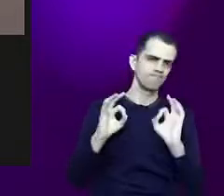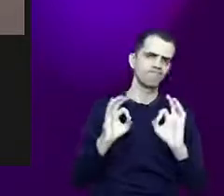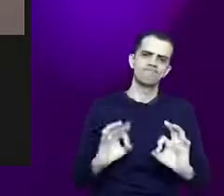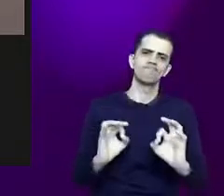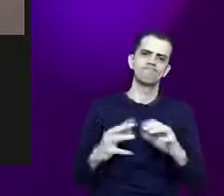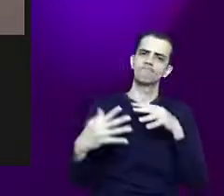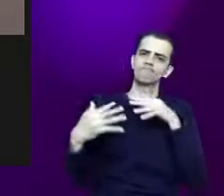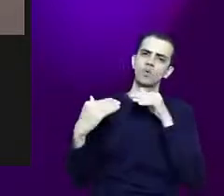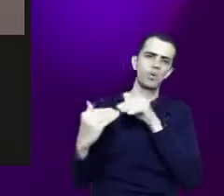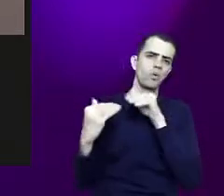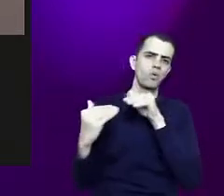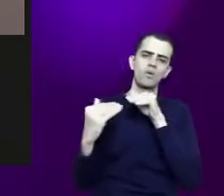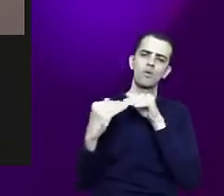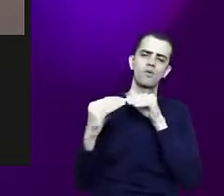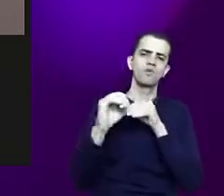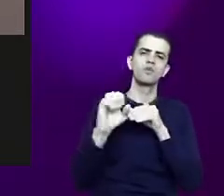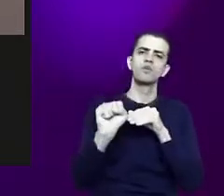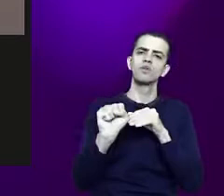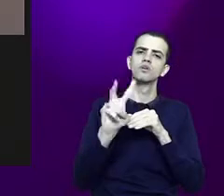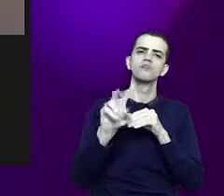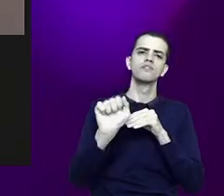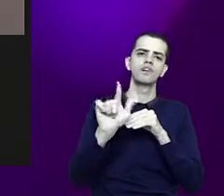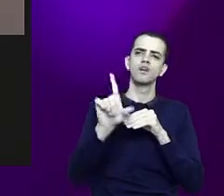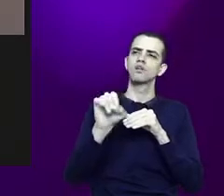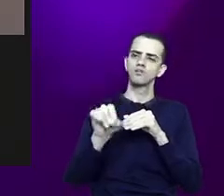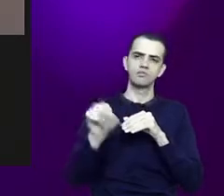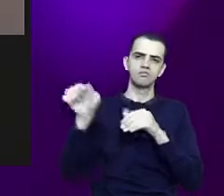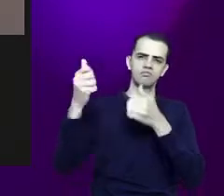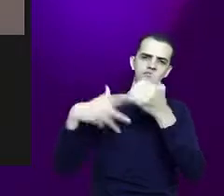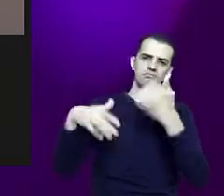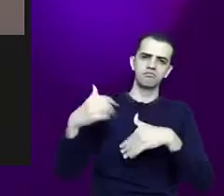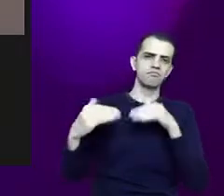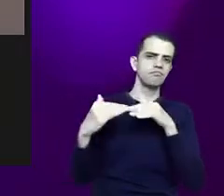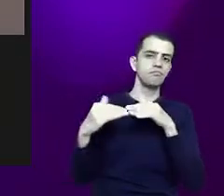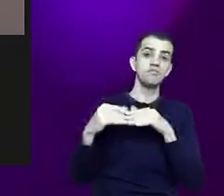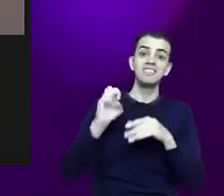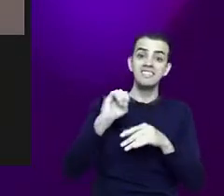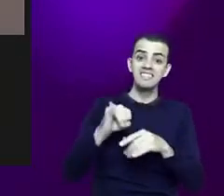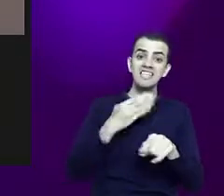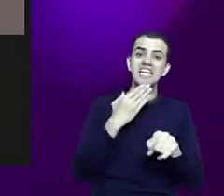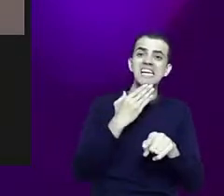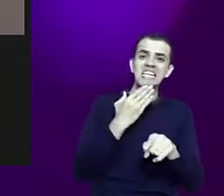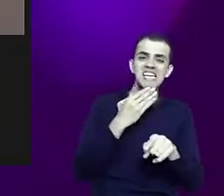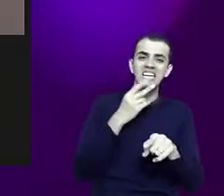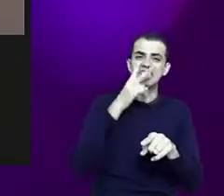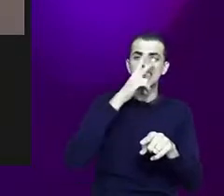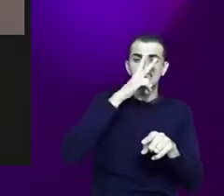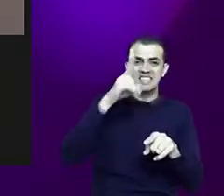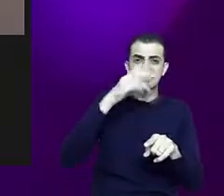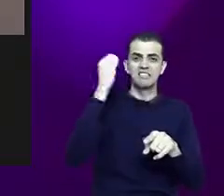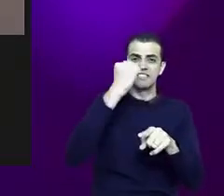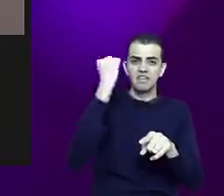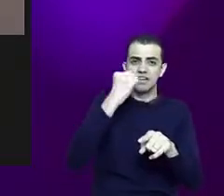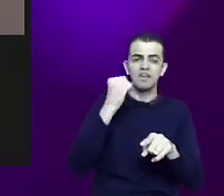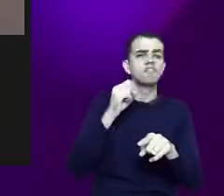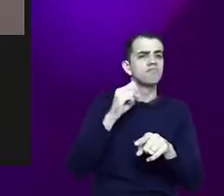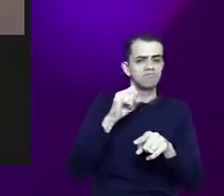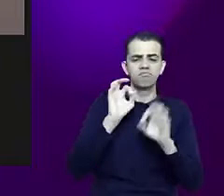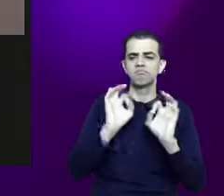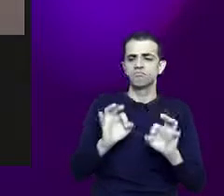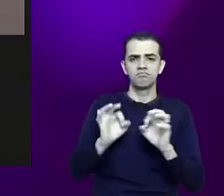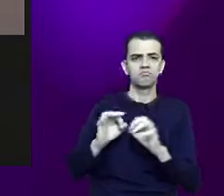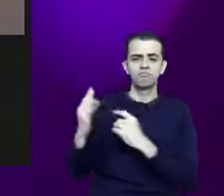o Oswaldo. Eu acho que a robótica, para esses casos em que você tem maiores deformidades e provavelmente maior